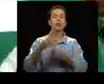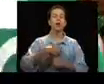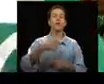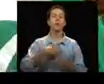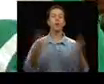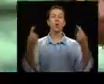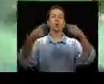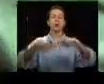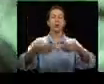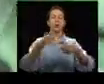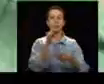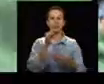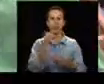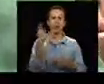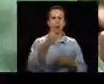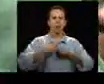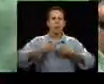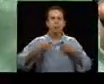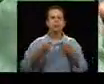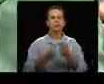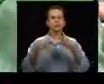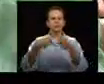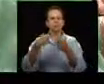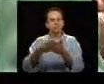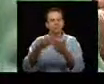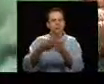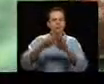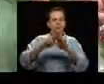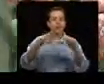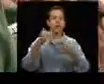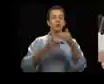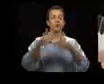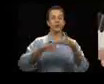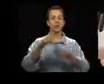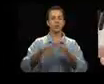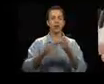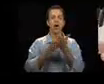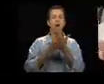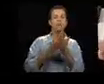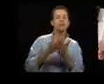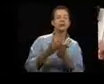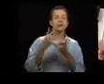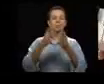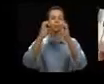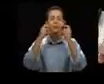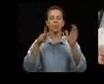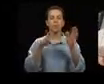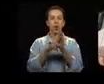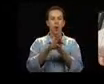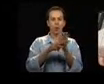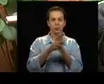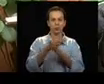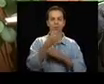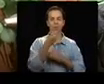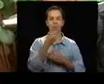da forma contrária. E aquilo que me motivou a desenvolver esse trabalho a partir da perspectiva